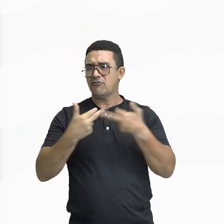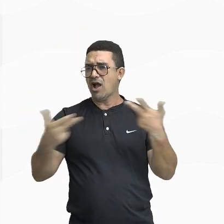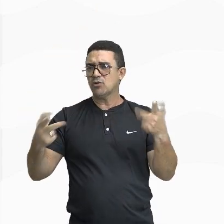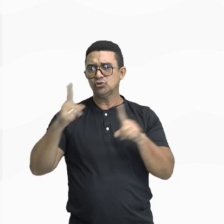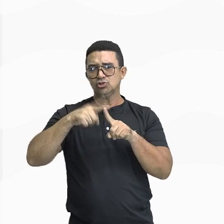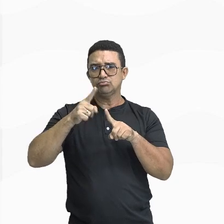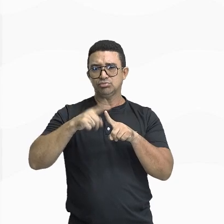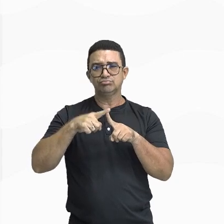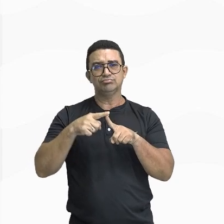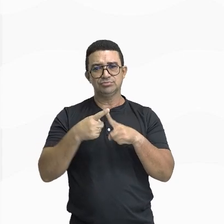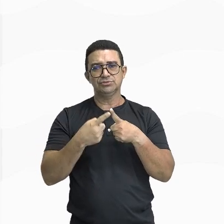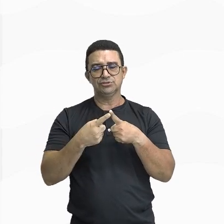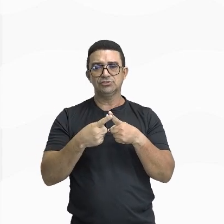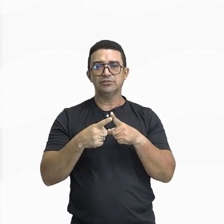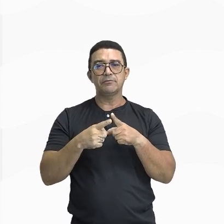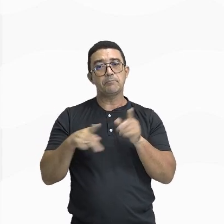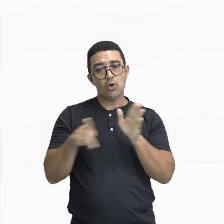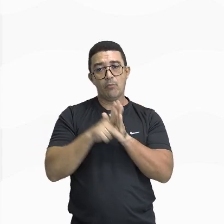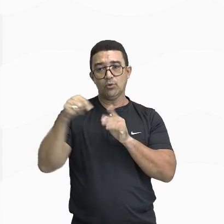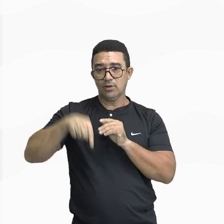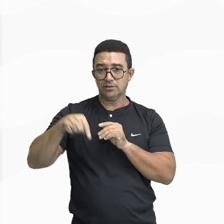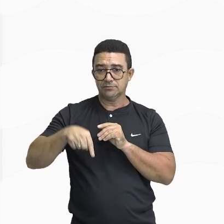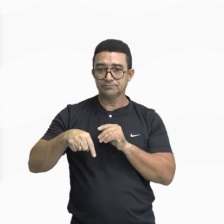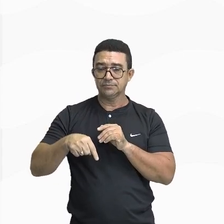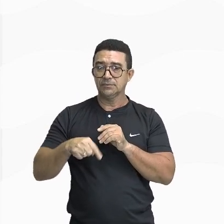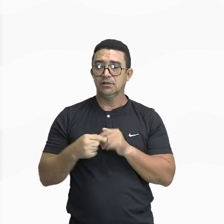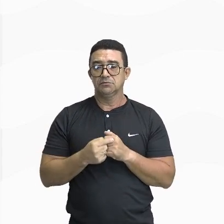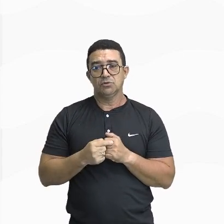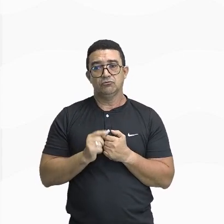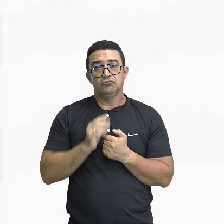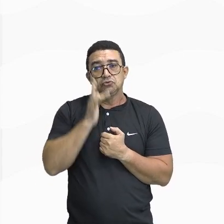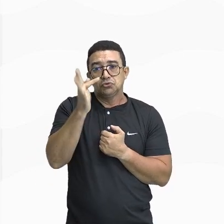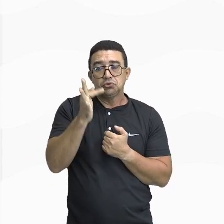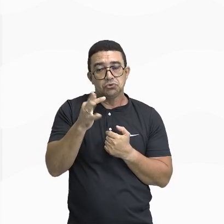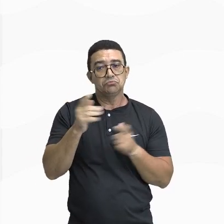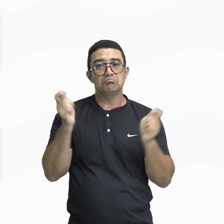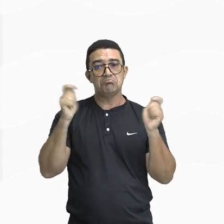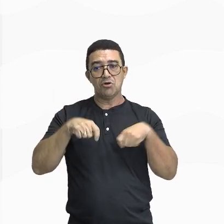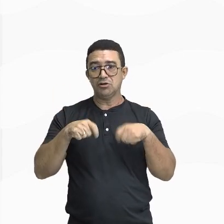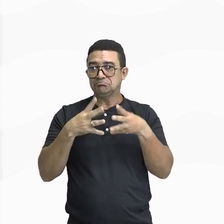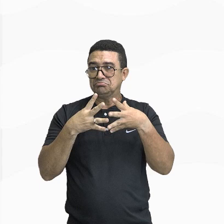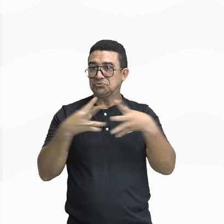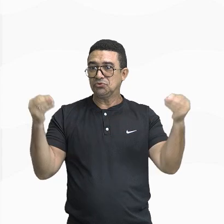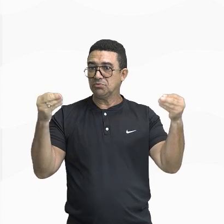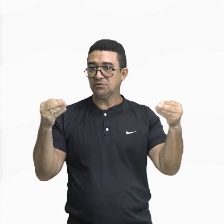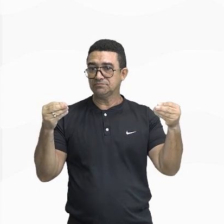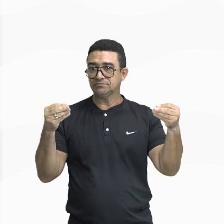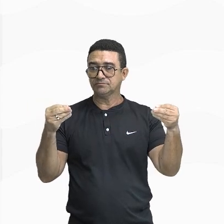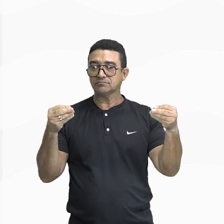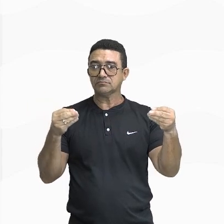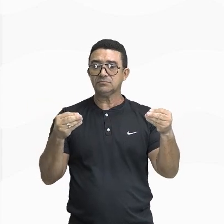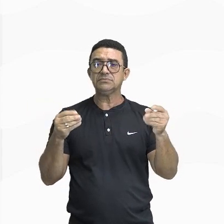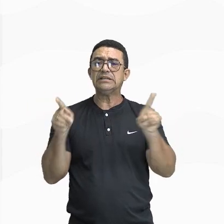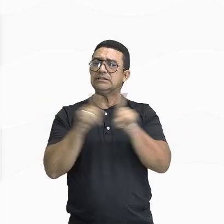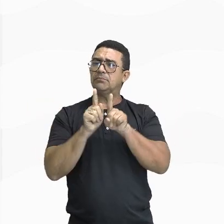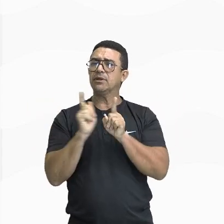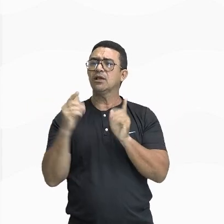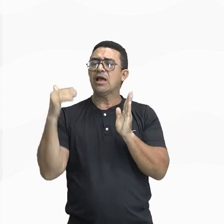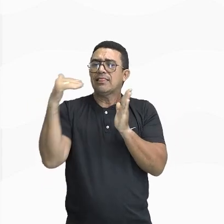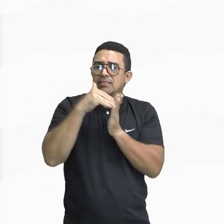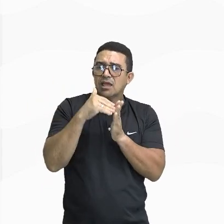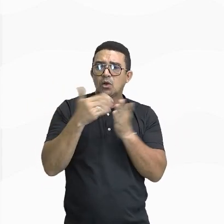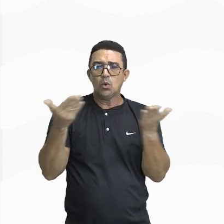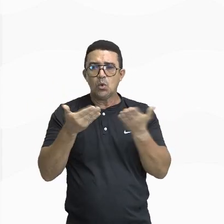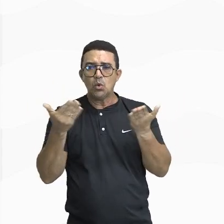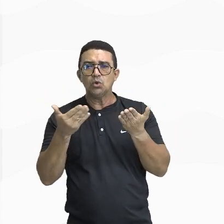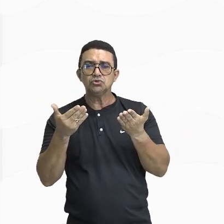tá? Então, tudo isso, né, pode ser irreparável futuramente, até nos dias atuais, já